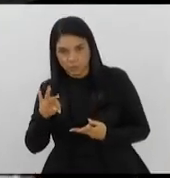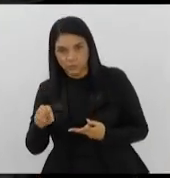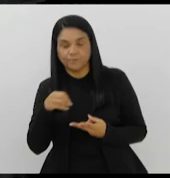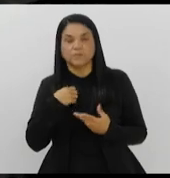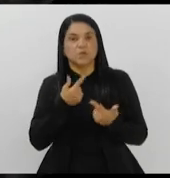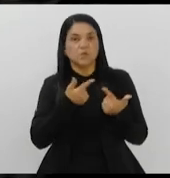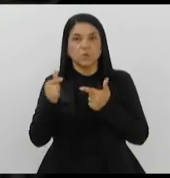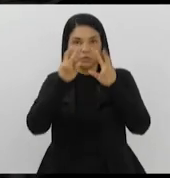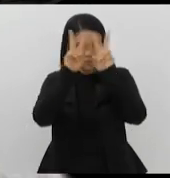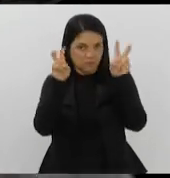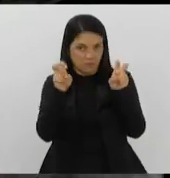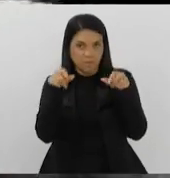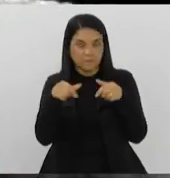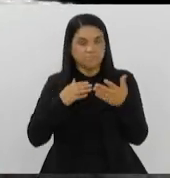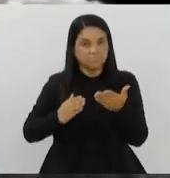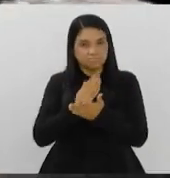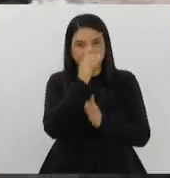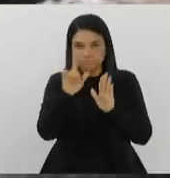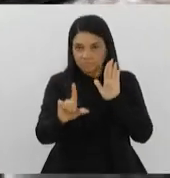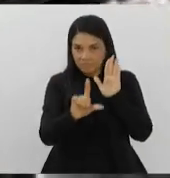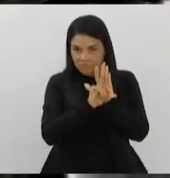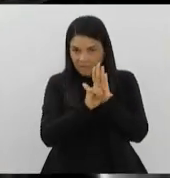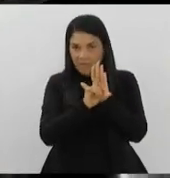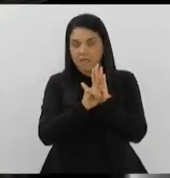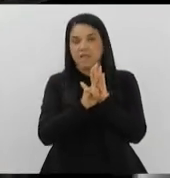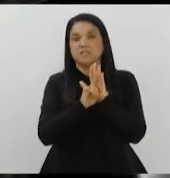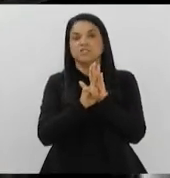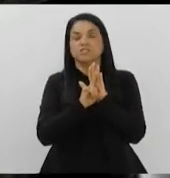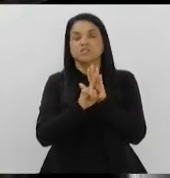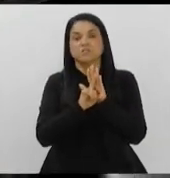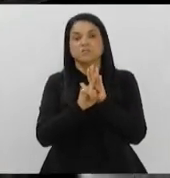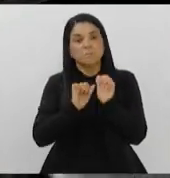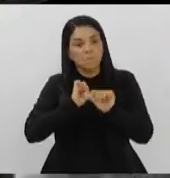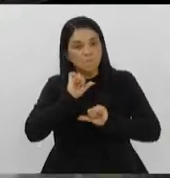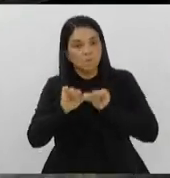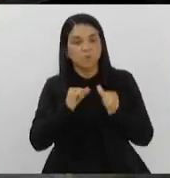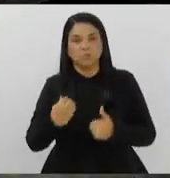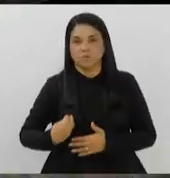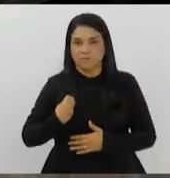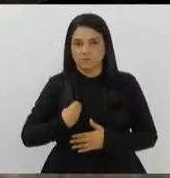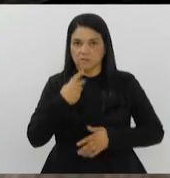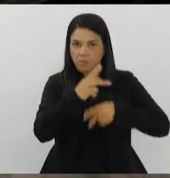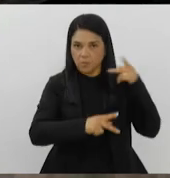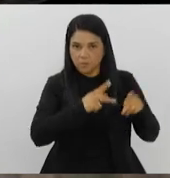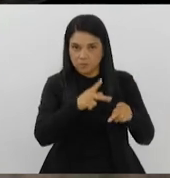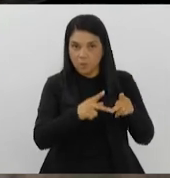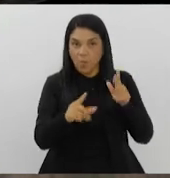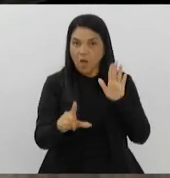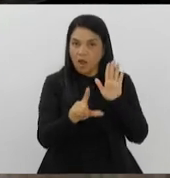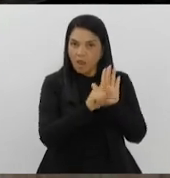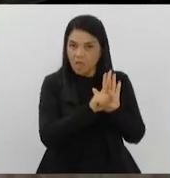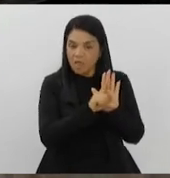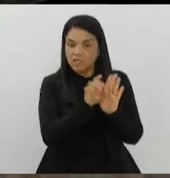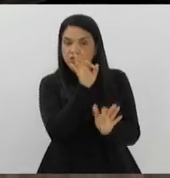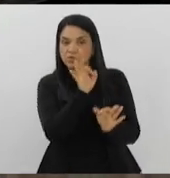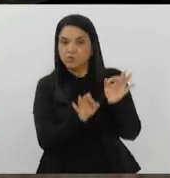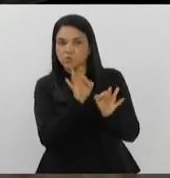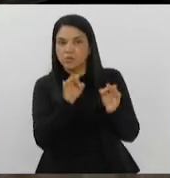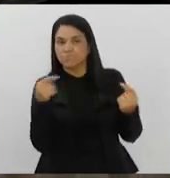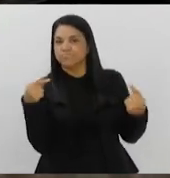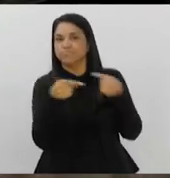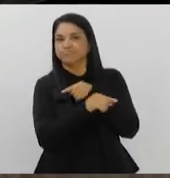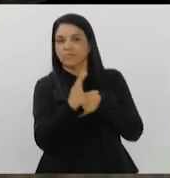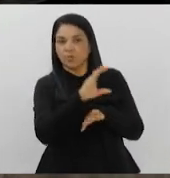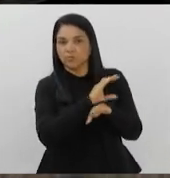leis modernas, de vanguarda, que fazem diferença na vida das pessoas, essas leis acabam sendo julgadas inconstitucionais